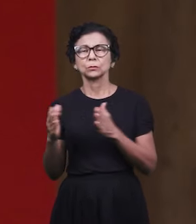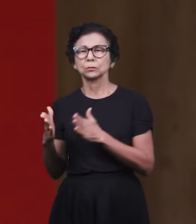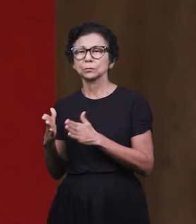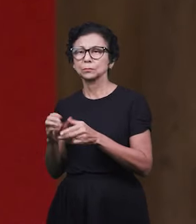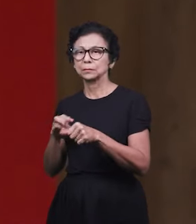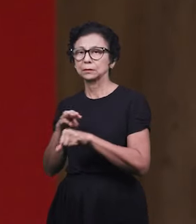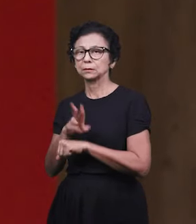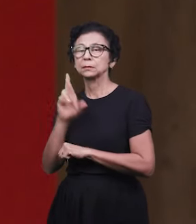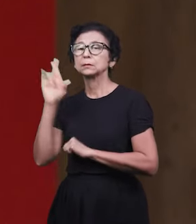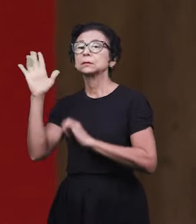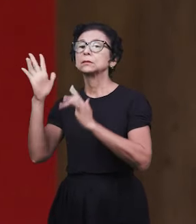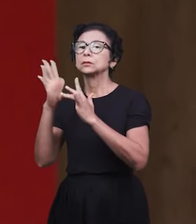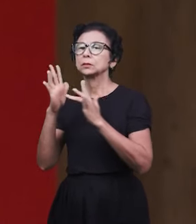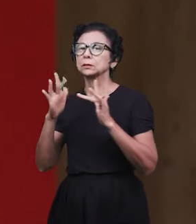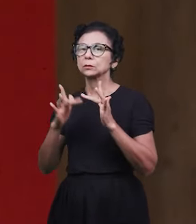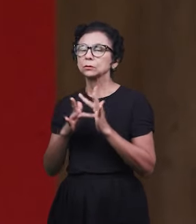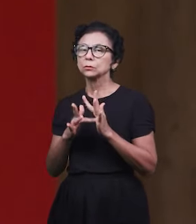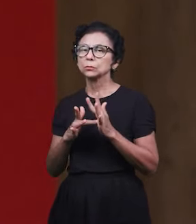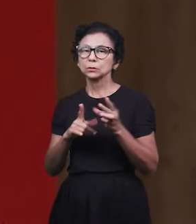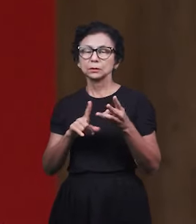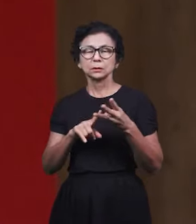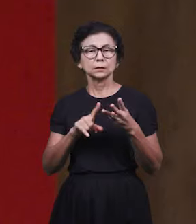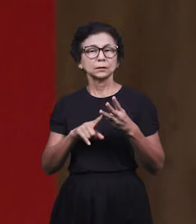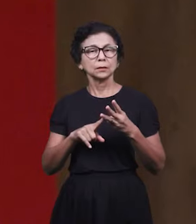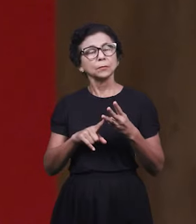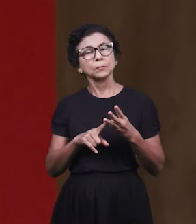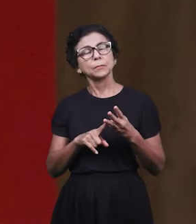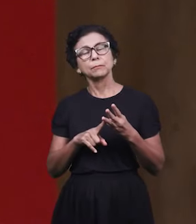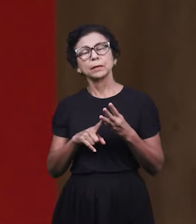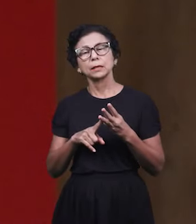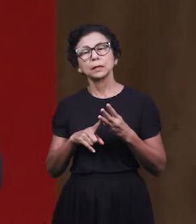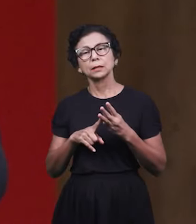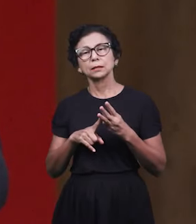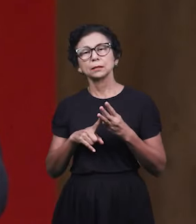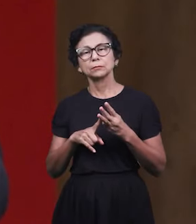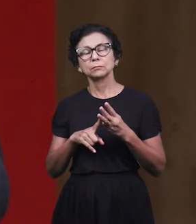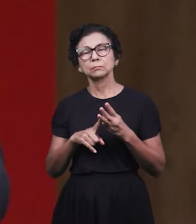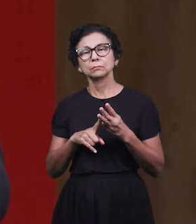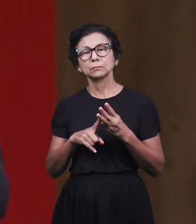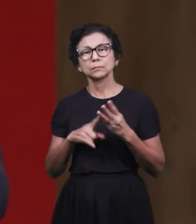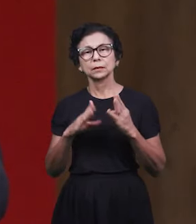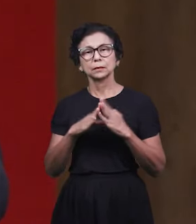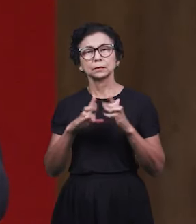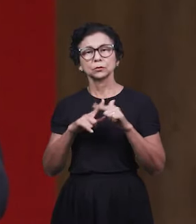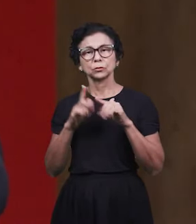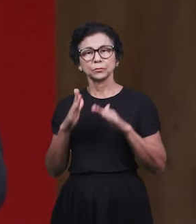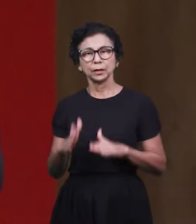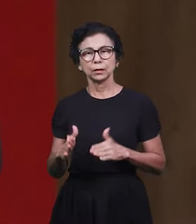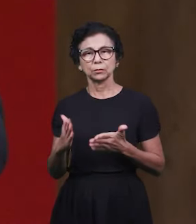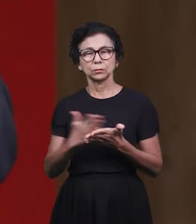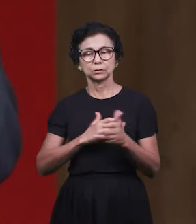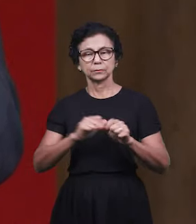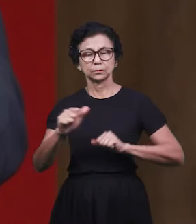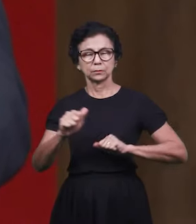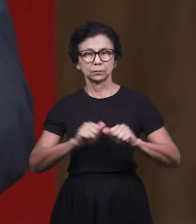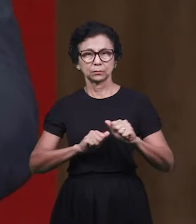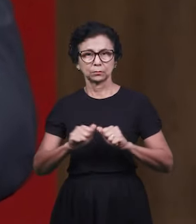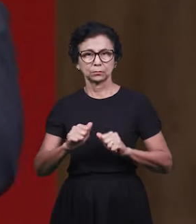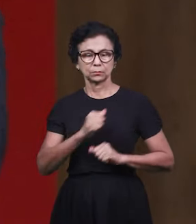Jesus e na vida da igreja, como está descrito no livro de Atos dos Apóstolos. E hoje?